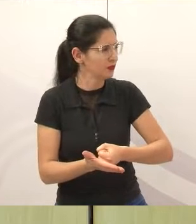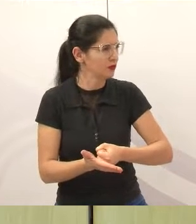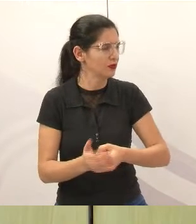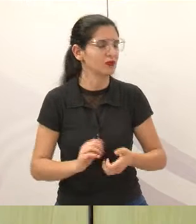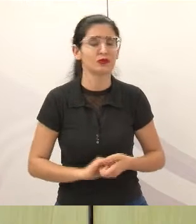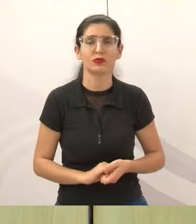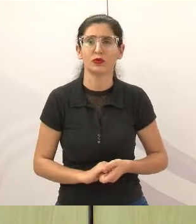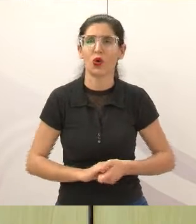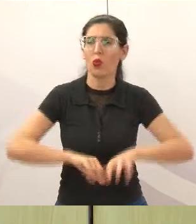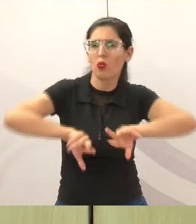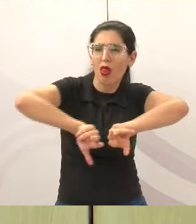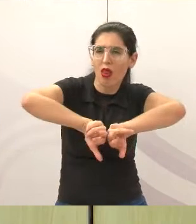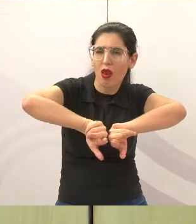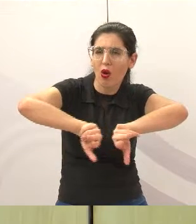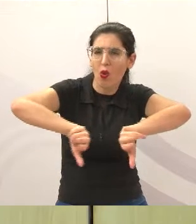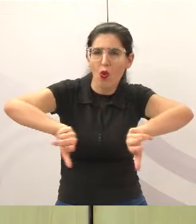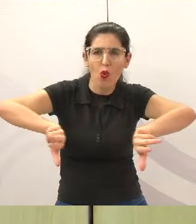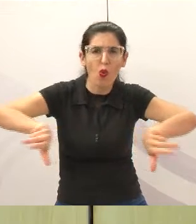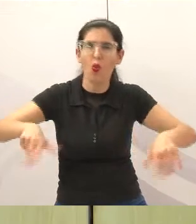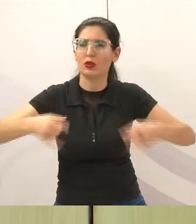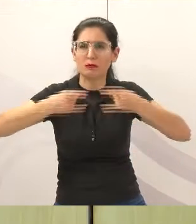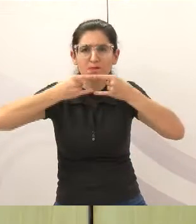itens e serviços